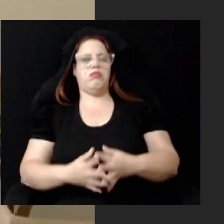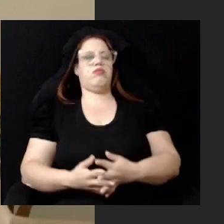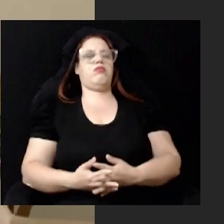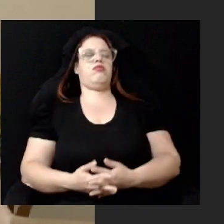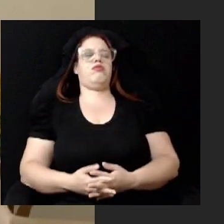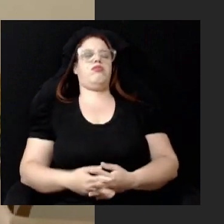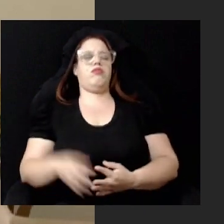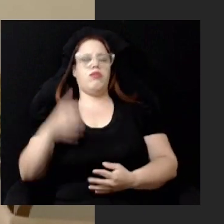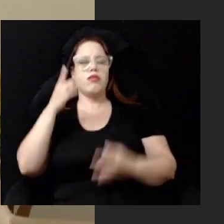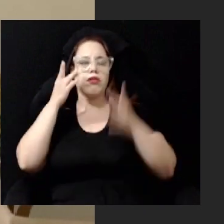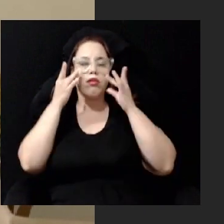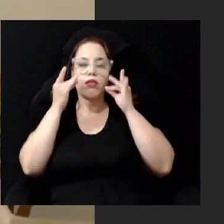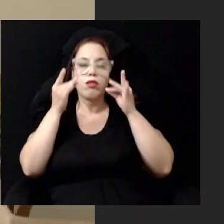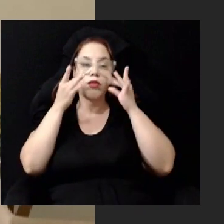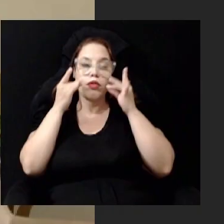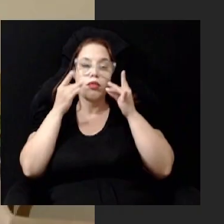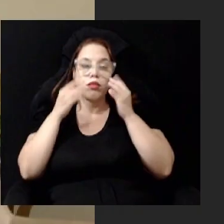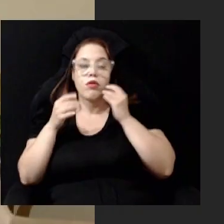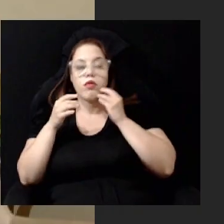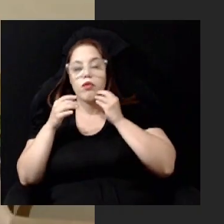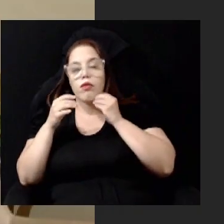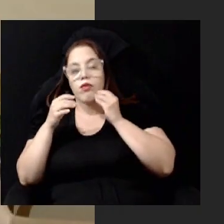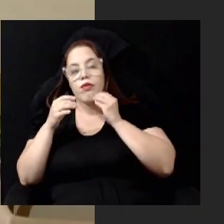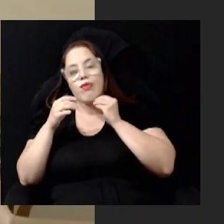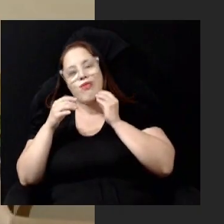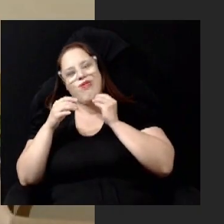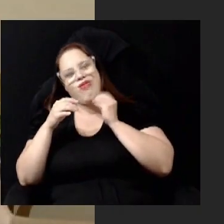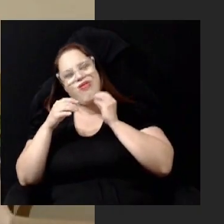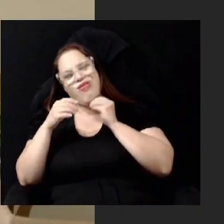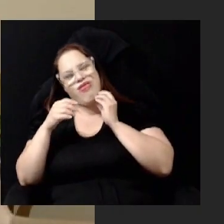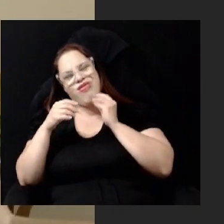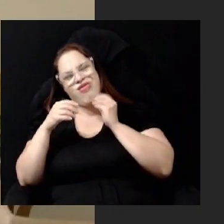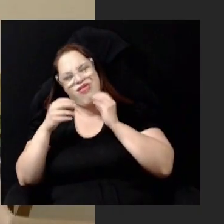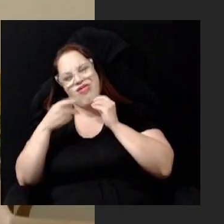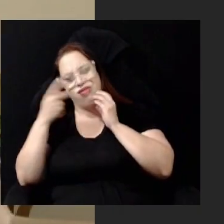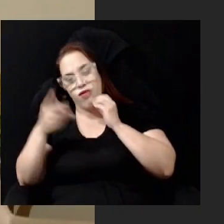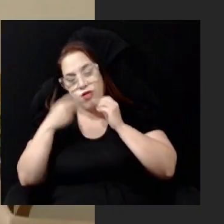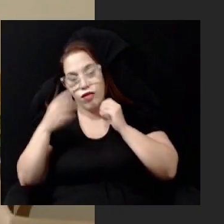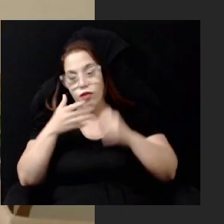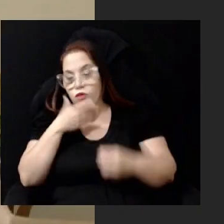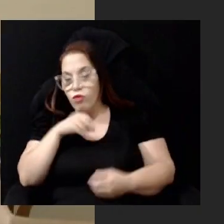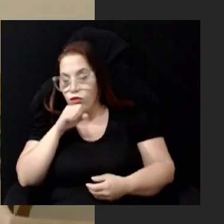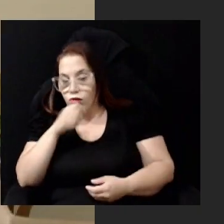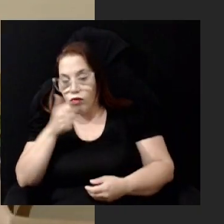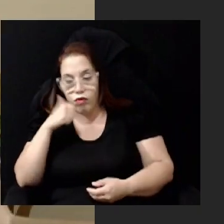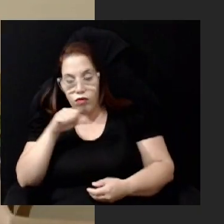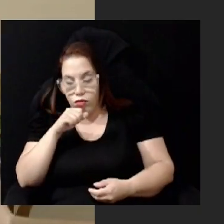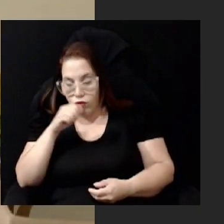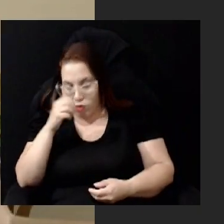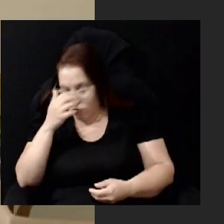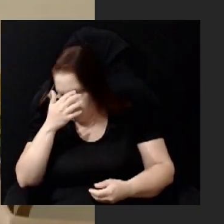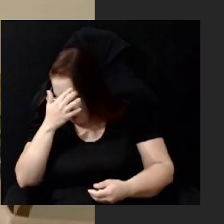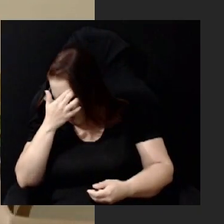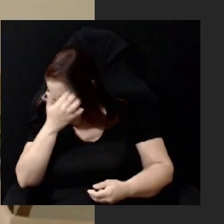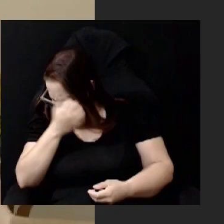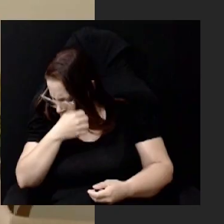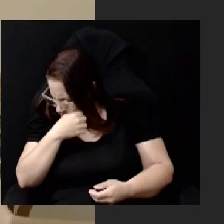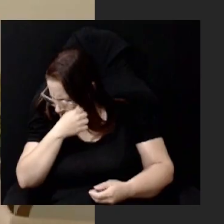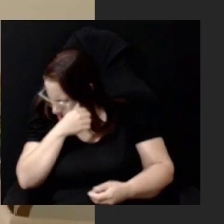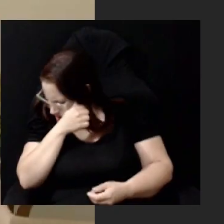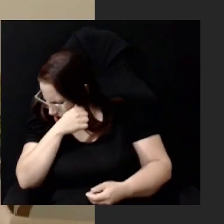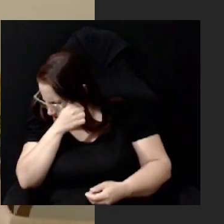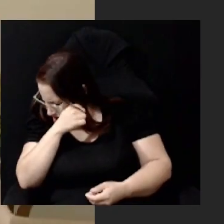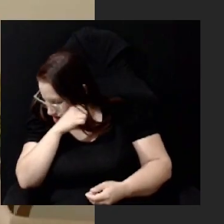sempre atento, né? Nós ao nosso corpo e os pais ao corpo dos filhos, porque as crianças elas têm mais dificuldade